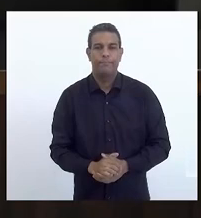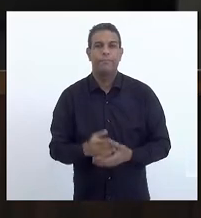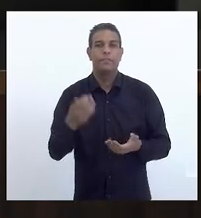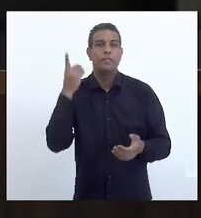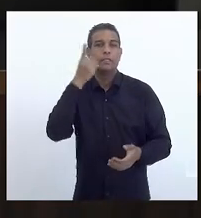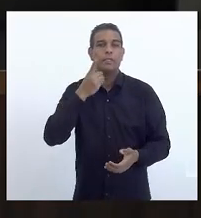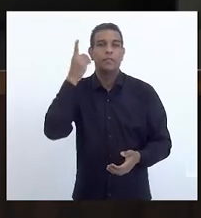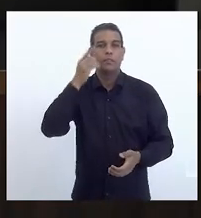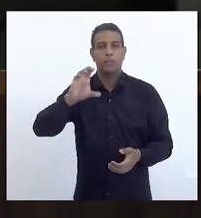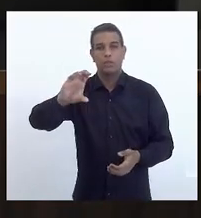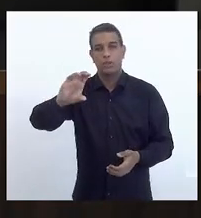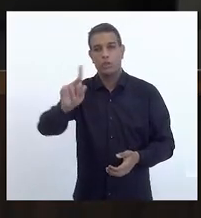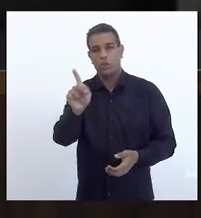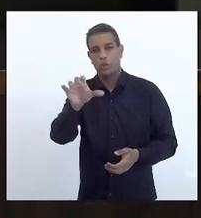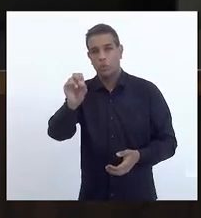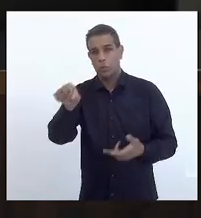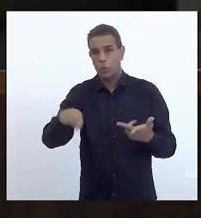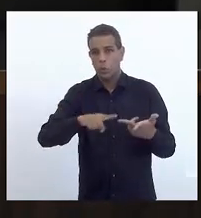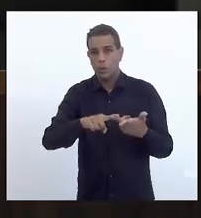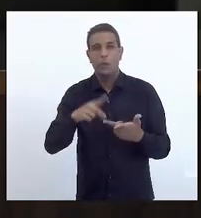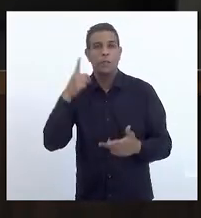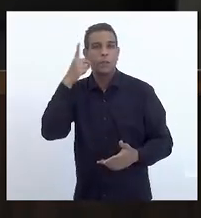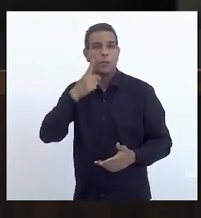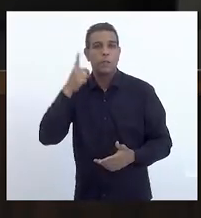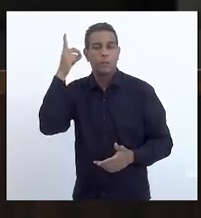Deputado Chico Machado. Deputado Dionísio Lins.